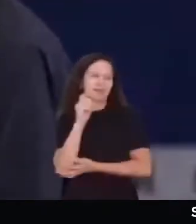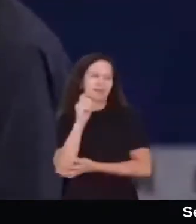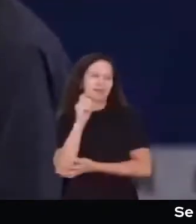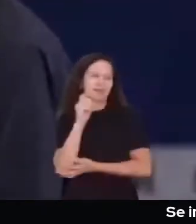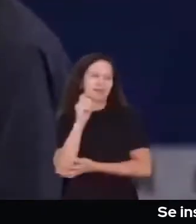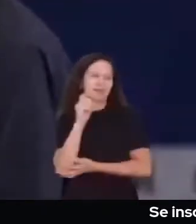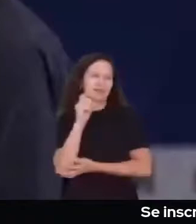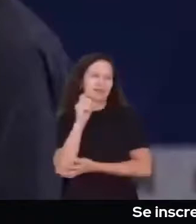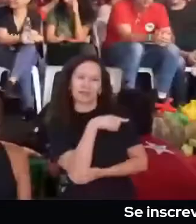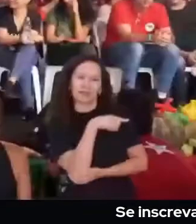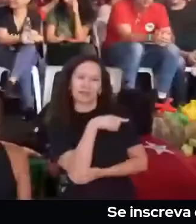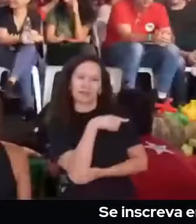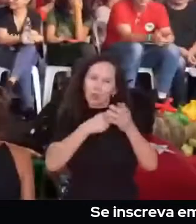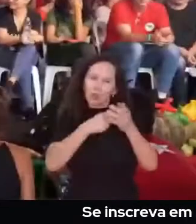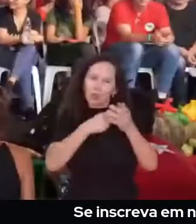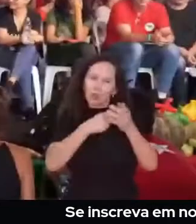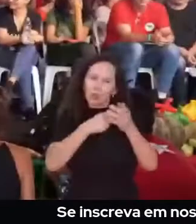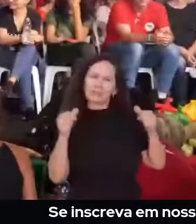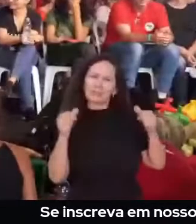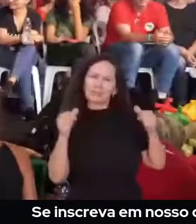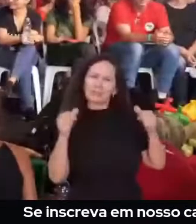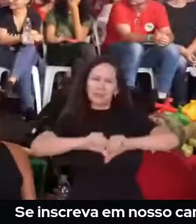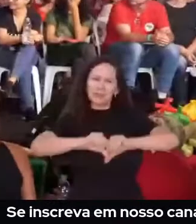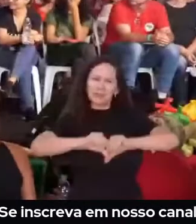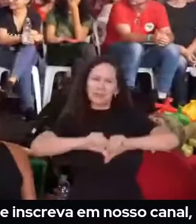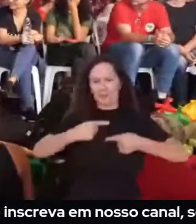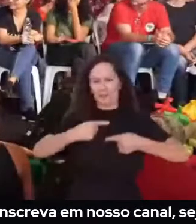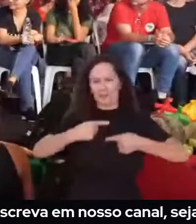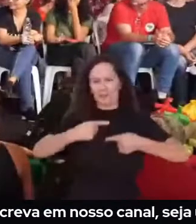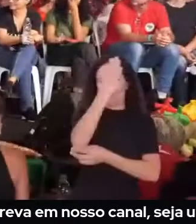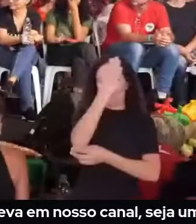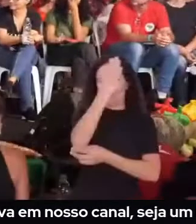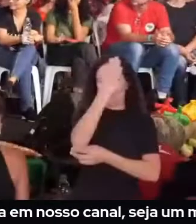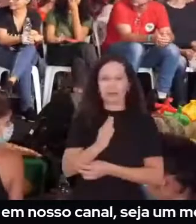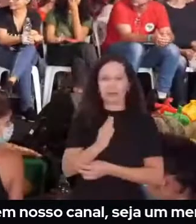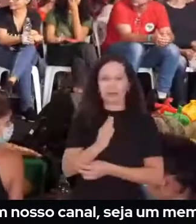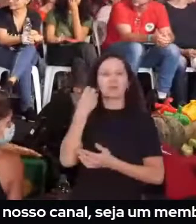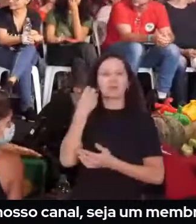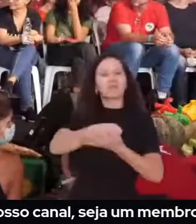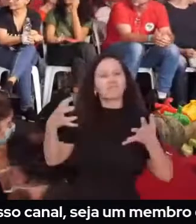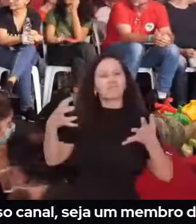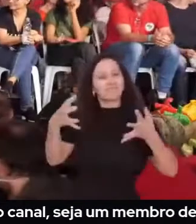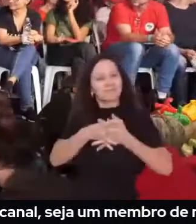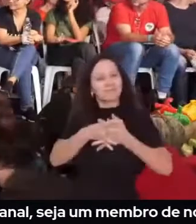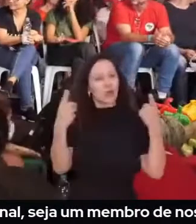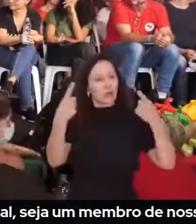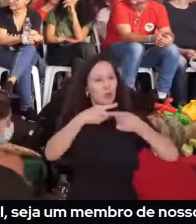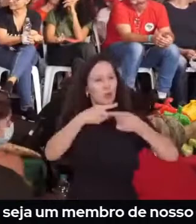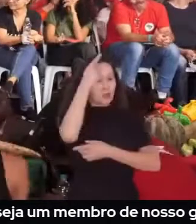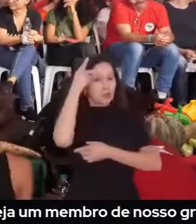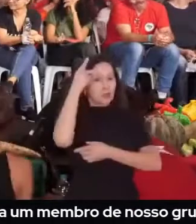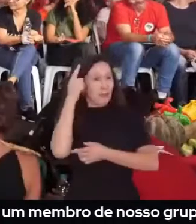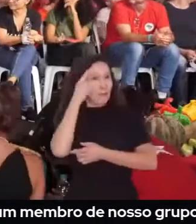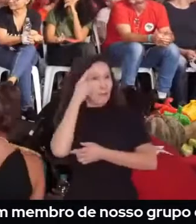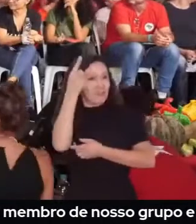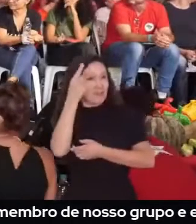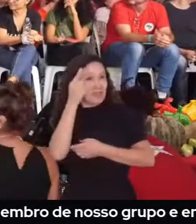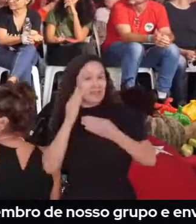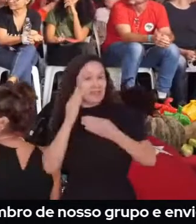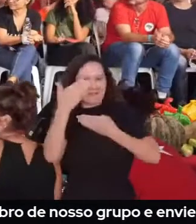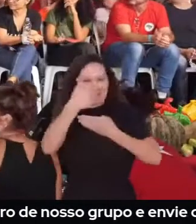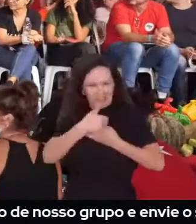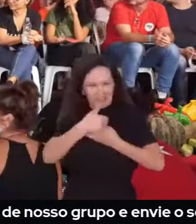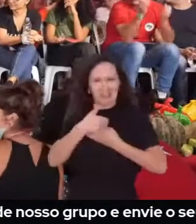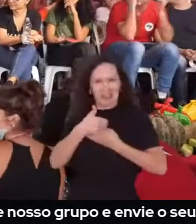de pior na política brasileira. Nós estamos brigando contra pessoas com pensamentos fascistas, contra pessoas com